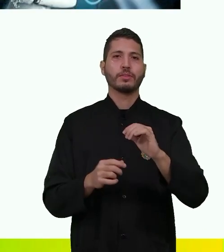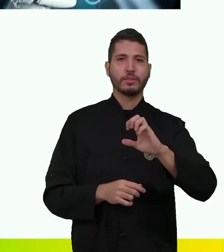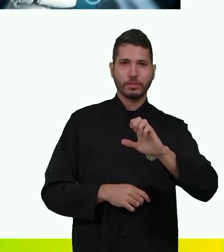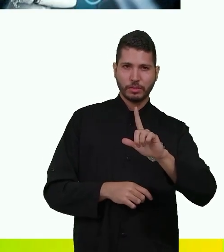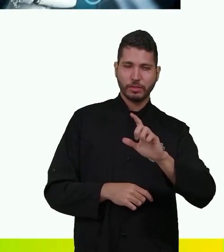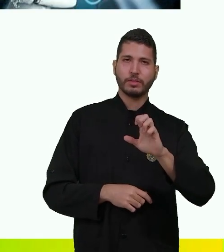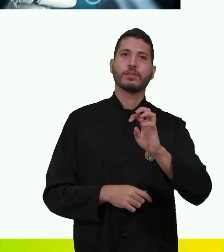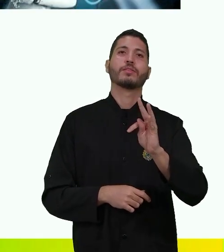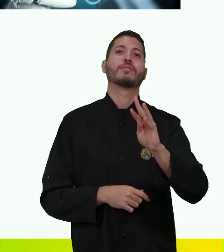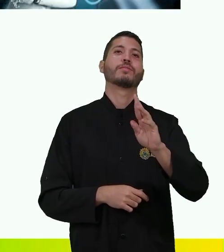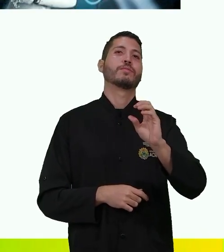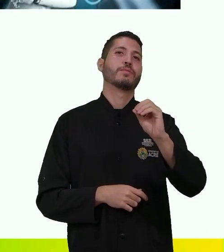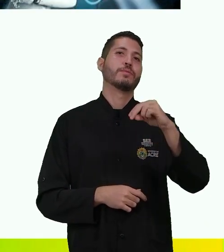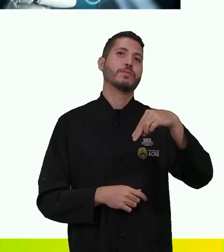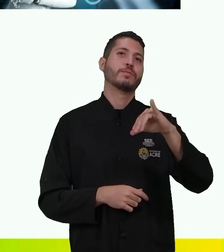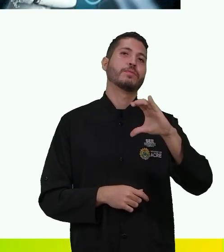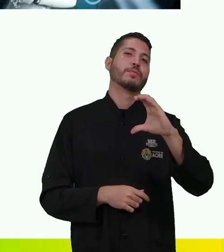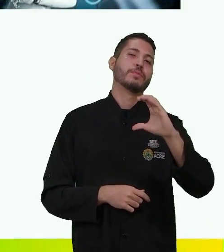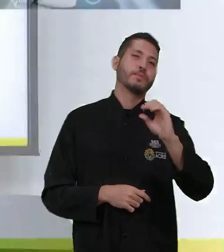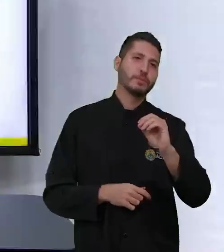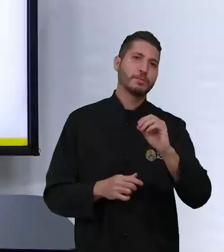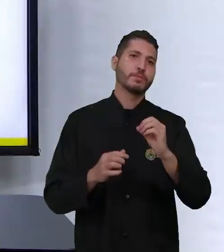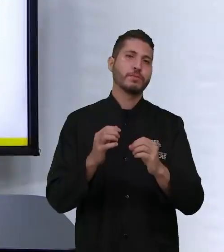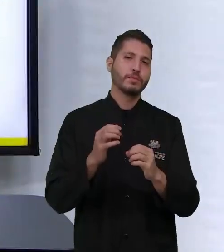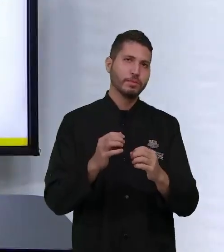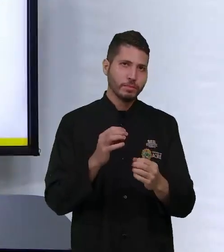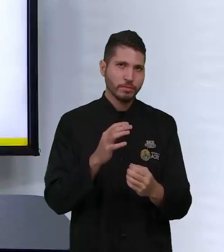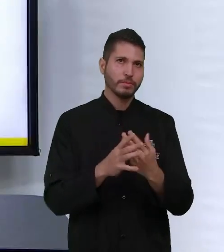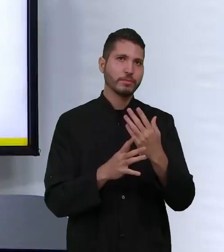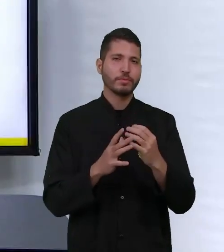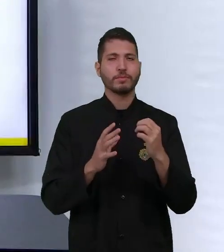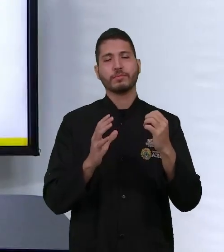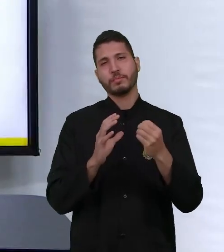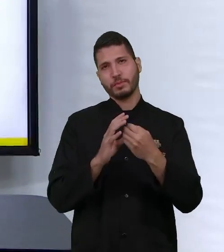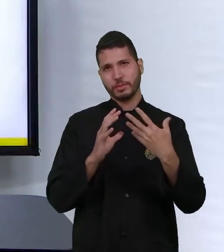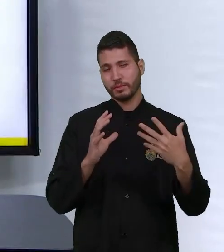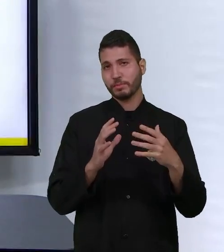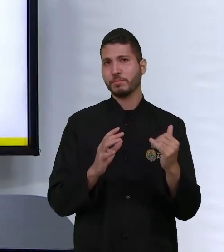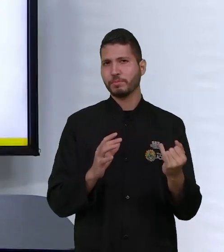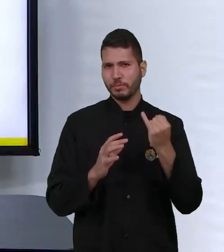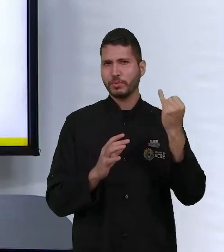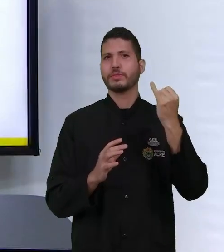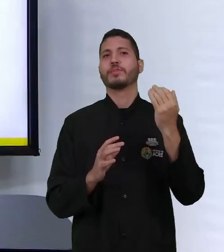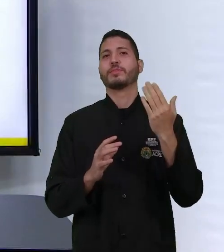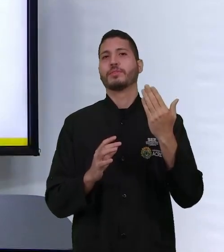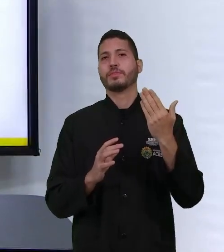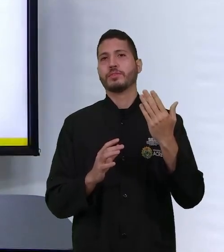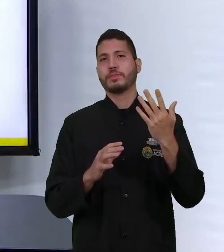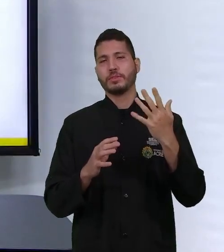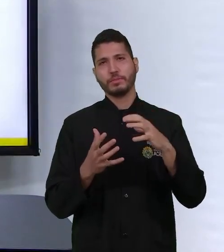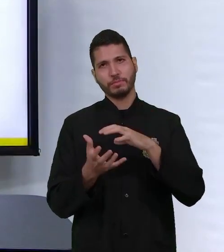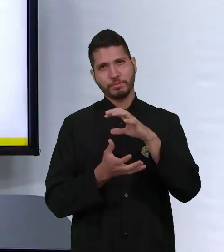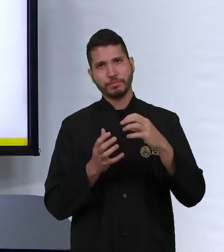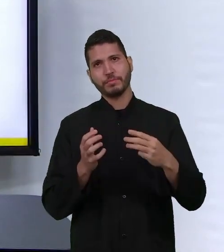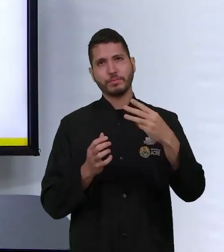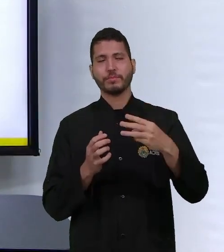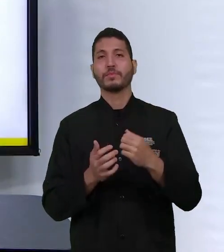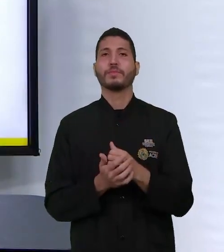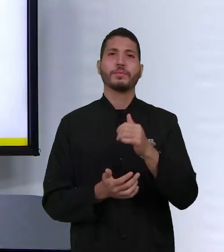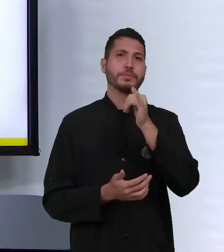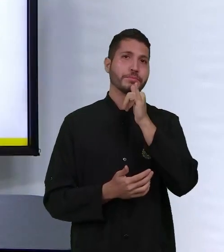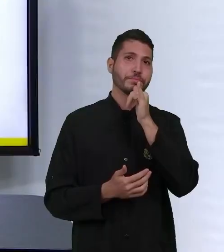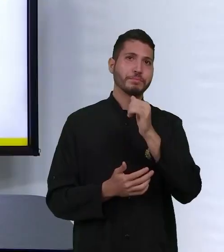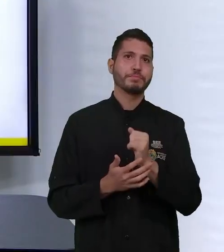aqui na terceira Revolução Industrial, gente, uma característica muito importante. Eu vou dar um exemplo aqui de um avião.